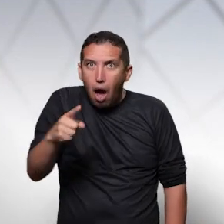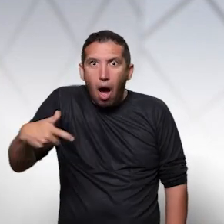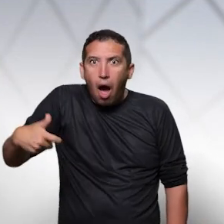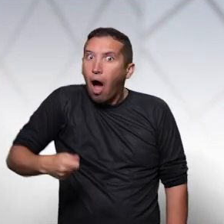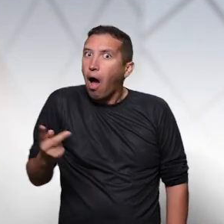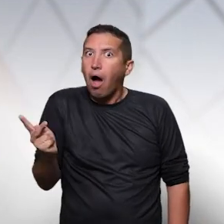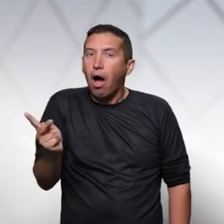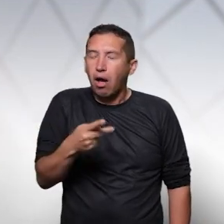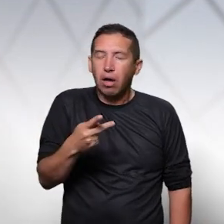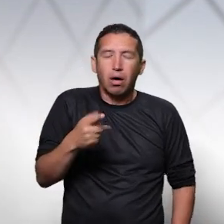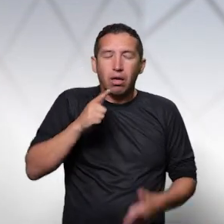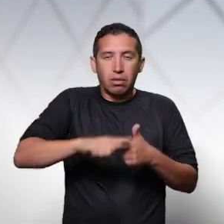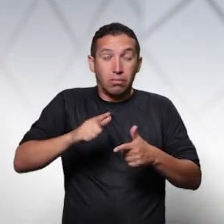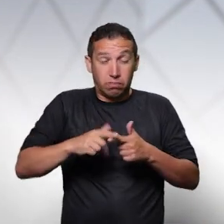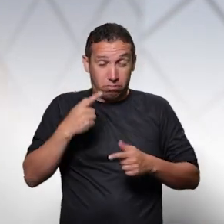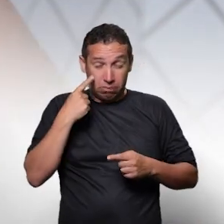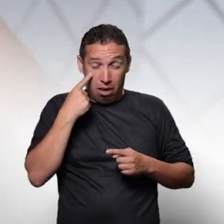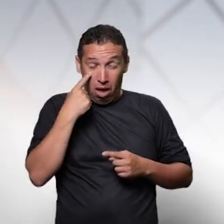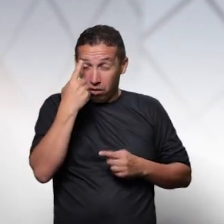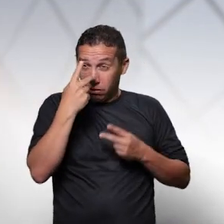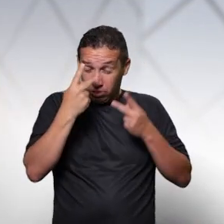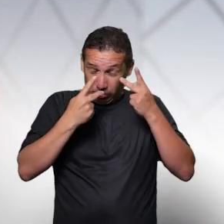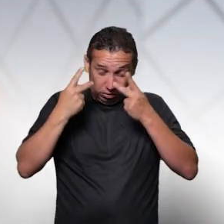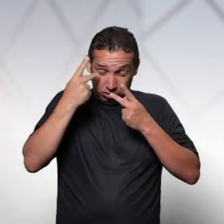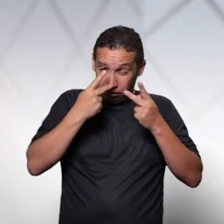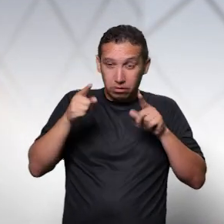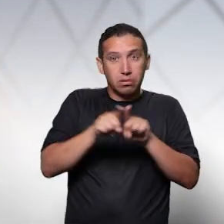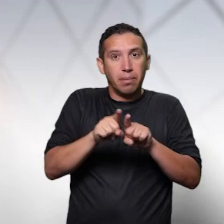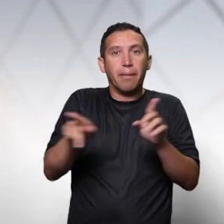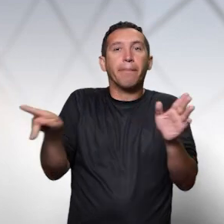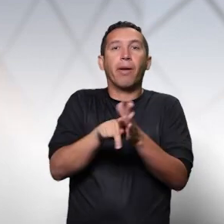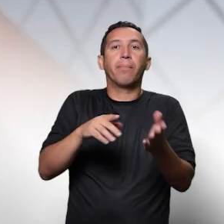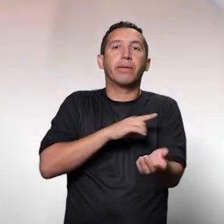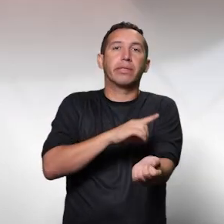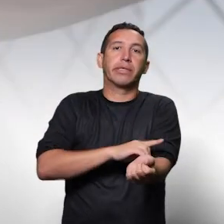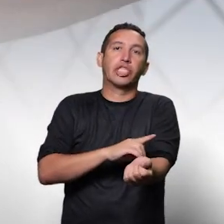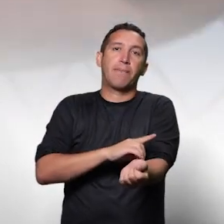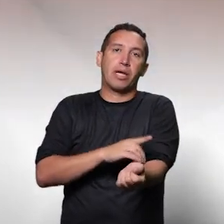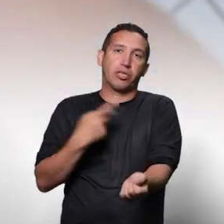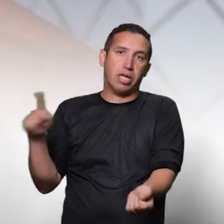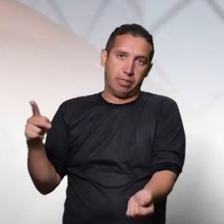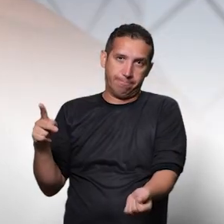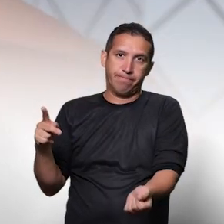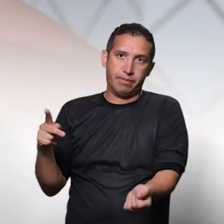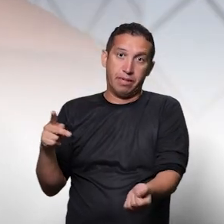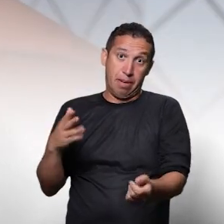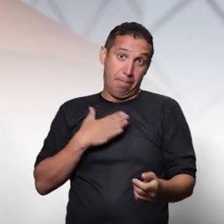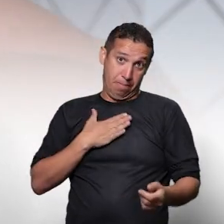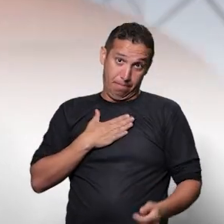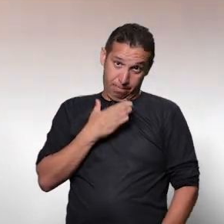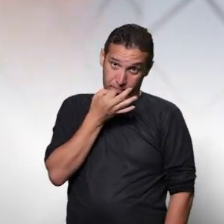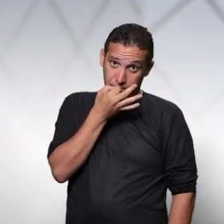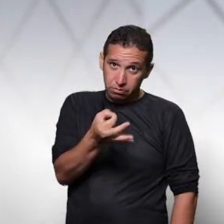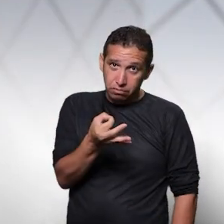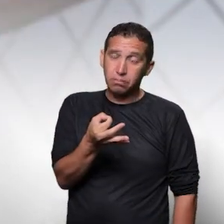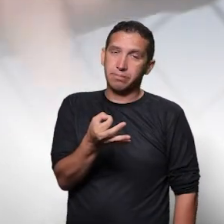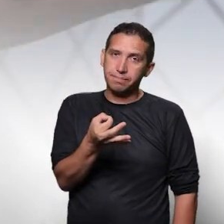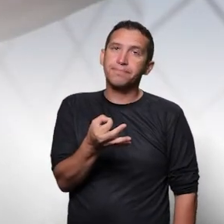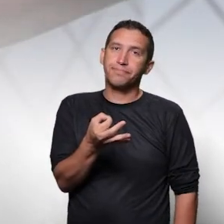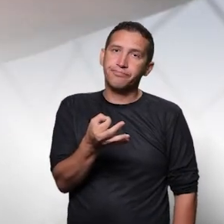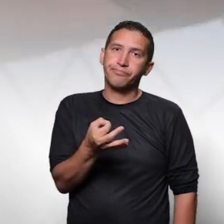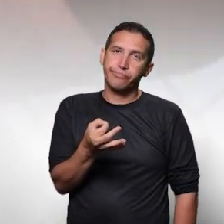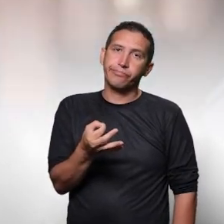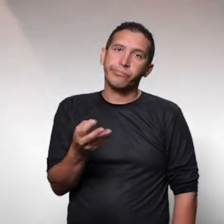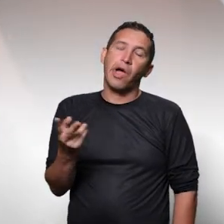não pode ainda ter um problema na visão como é coisa já da diabetes Porque para mim na minha opinião foi